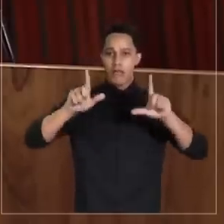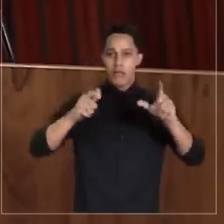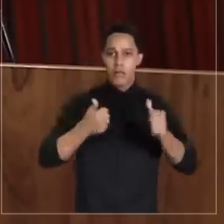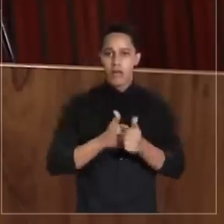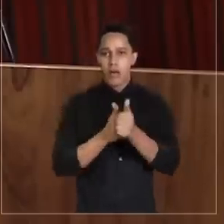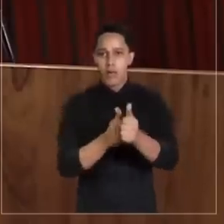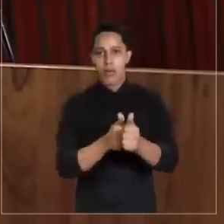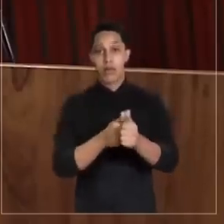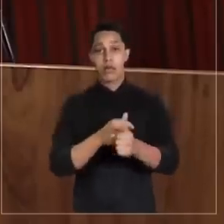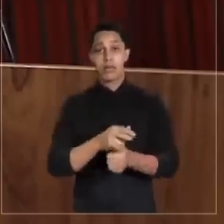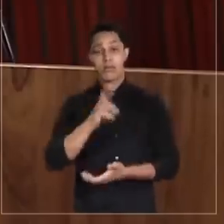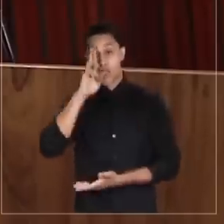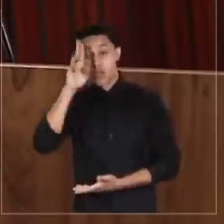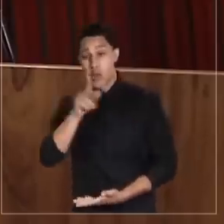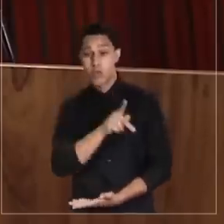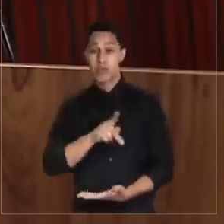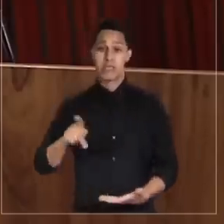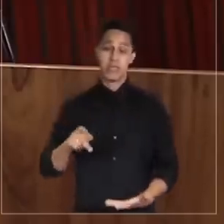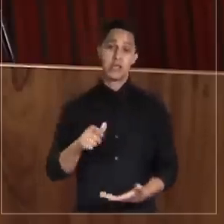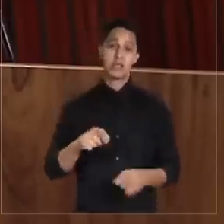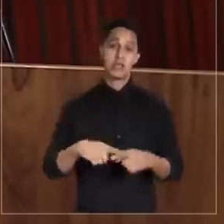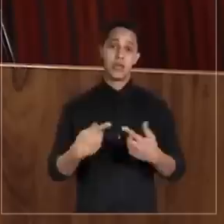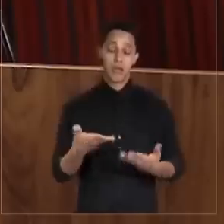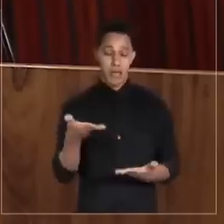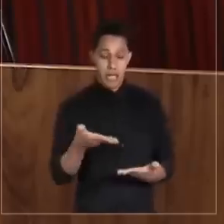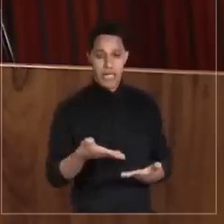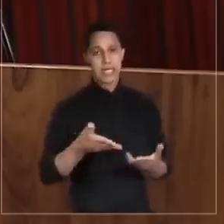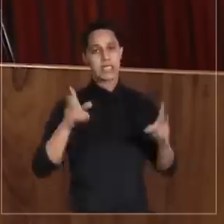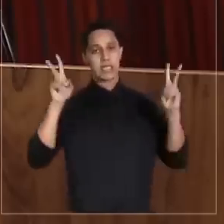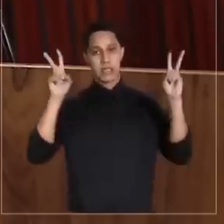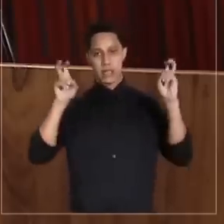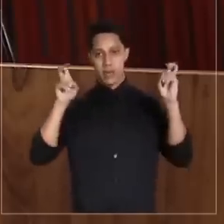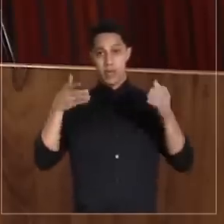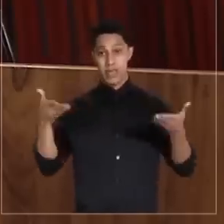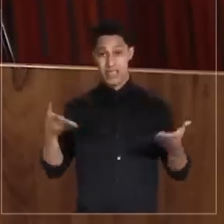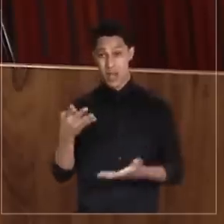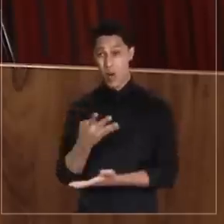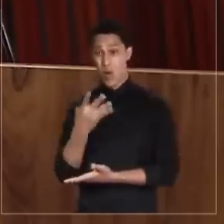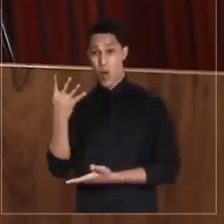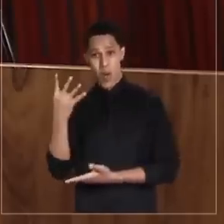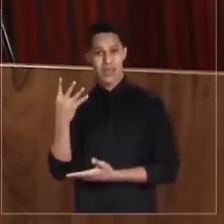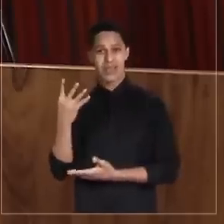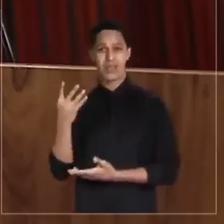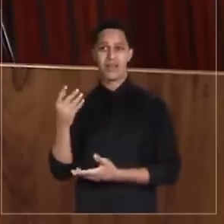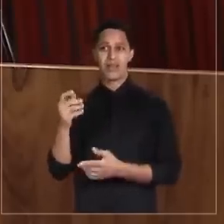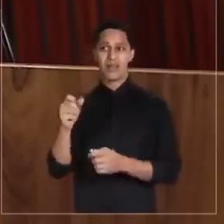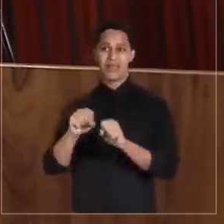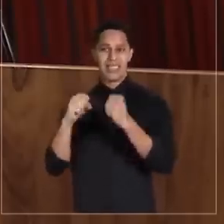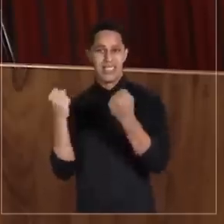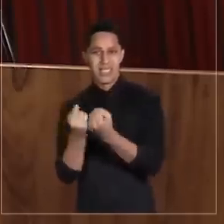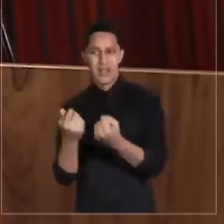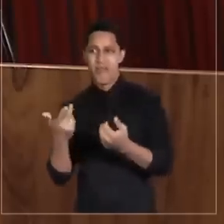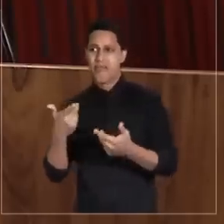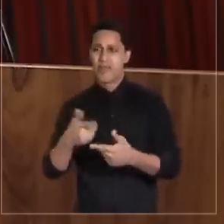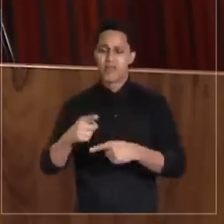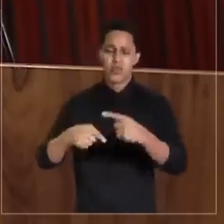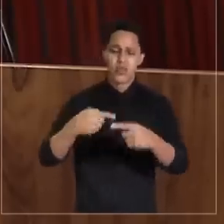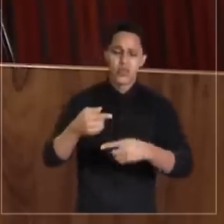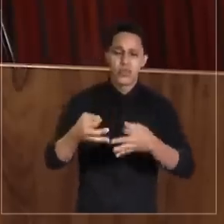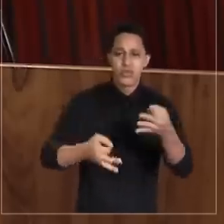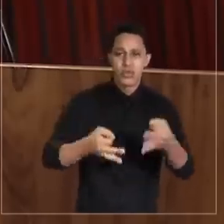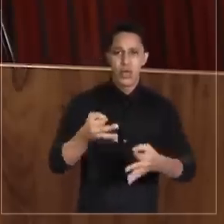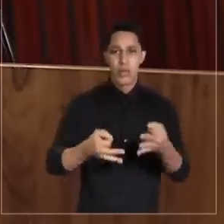Senhor presidente, este caso que nesta quarta sessão vem se desdobrando no julgamento,